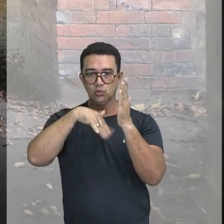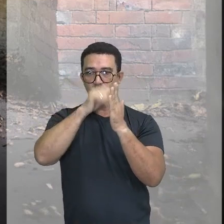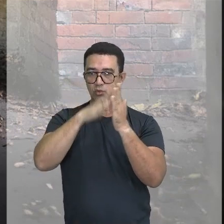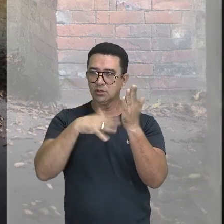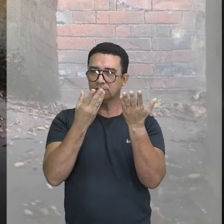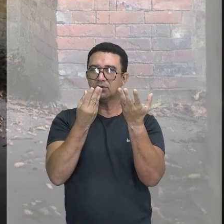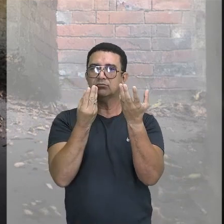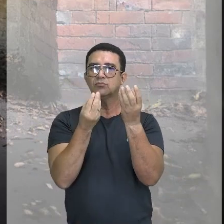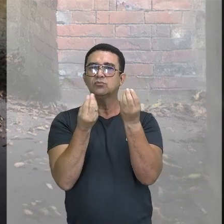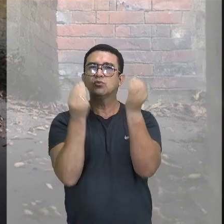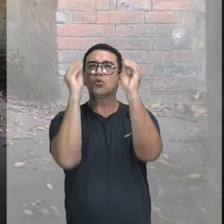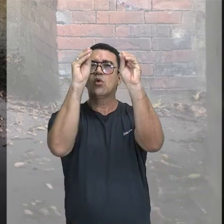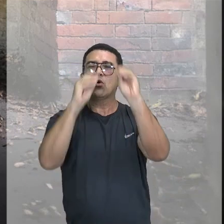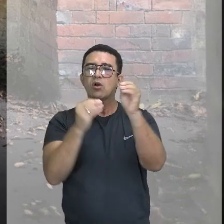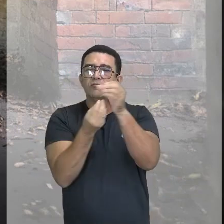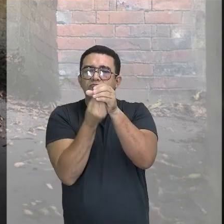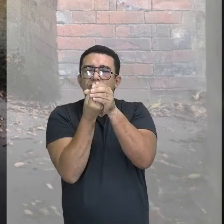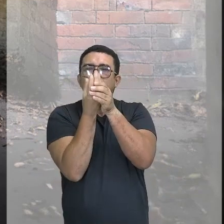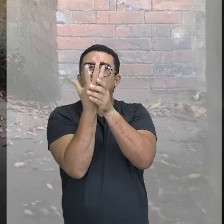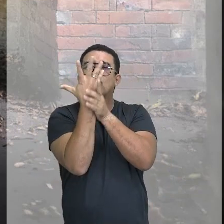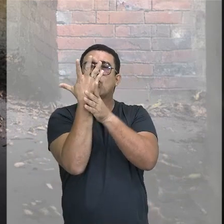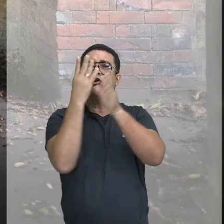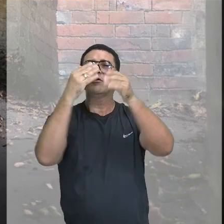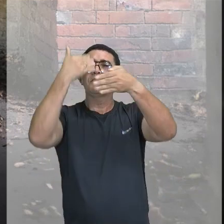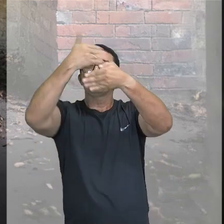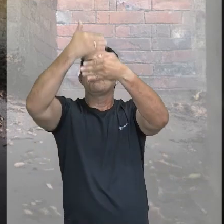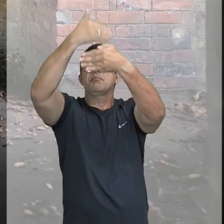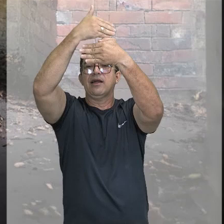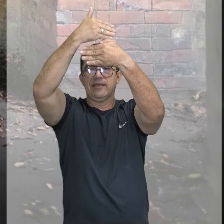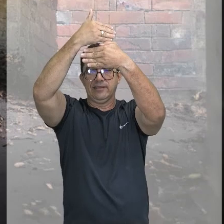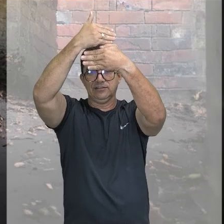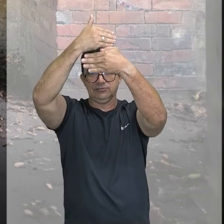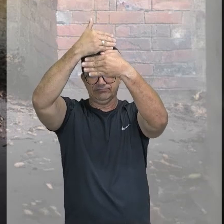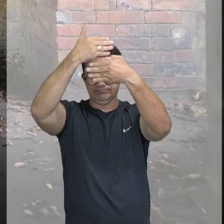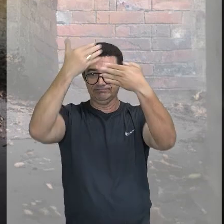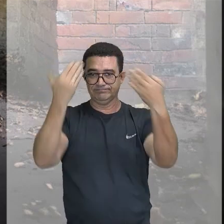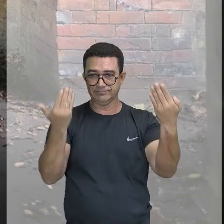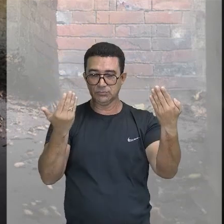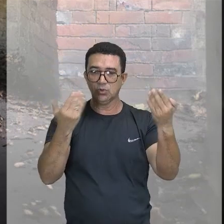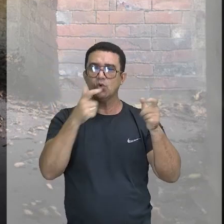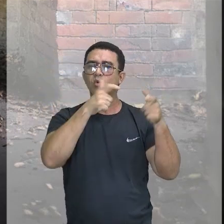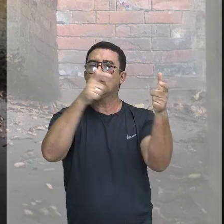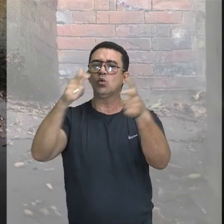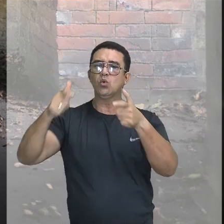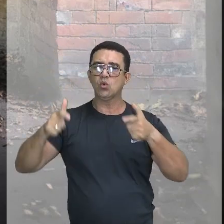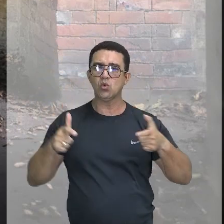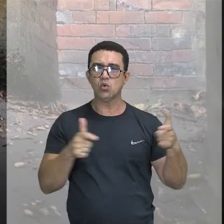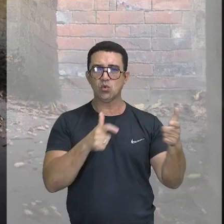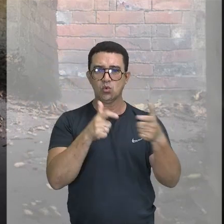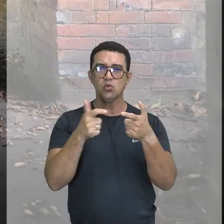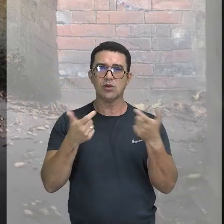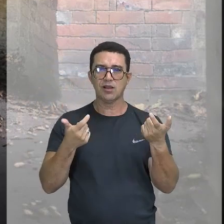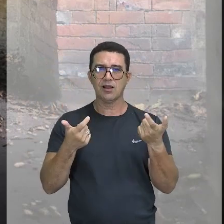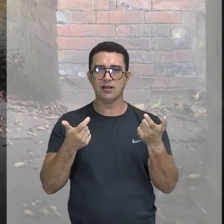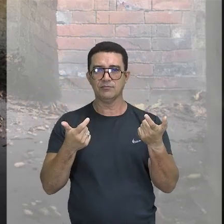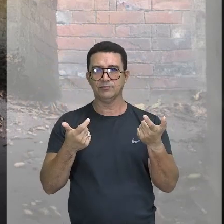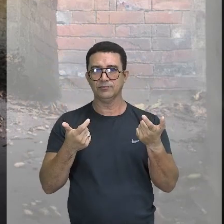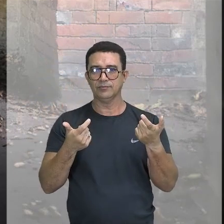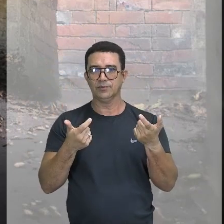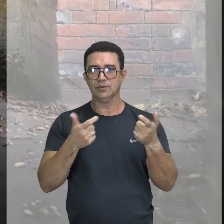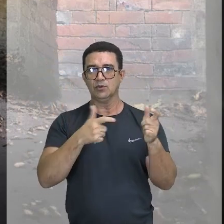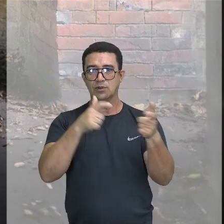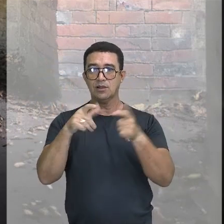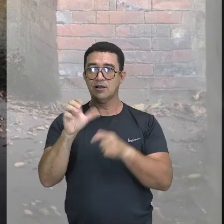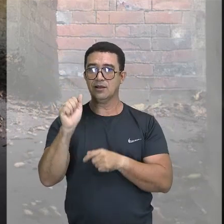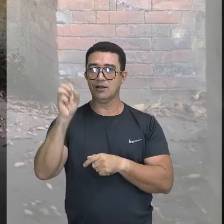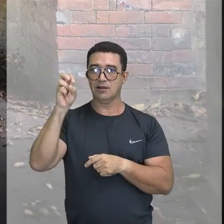flores encostadas em uma parede atrás das grades de um local de manutenção da